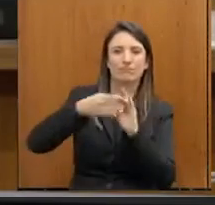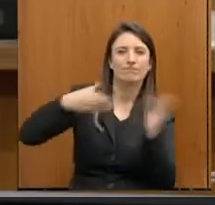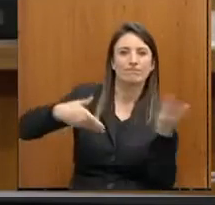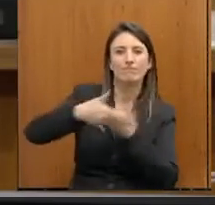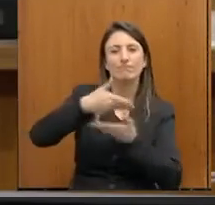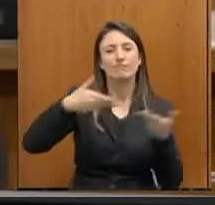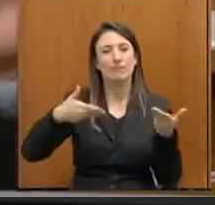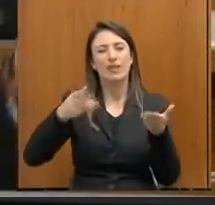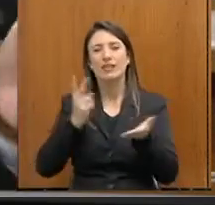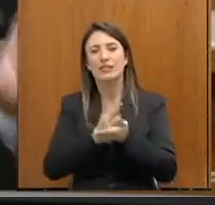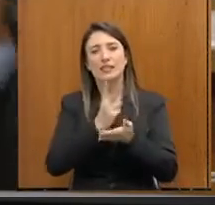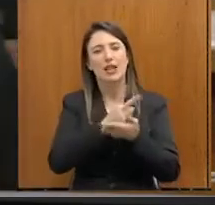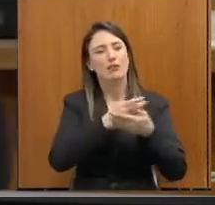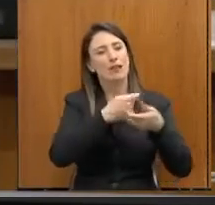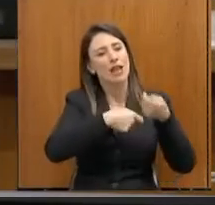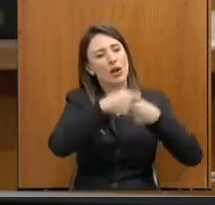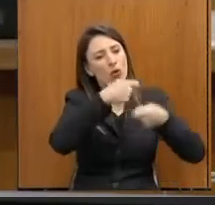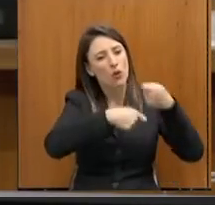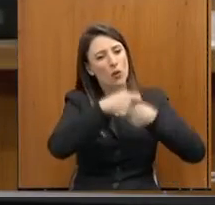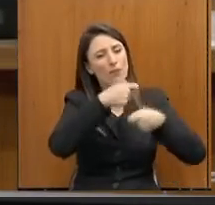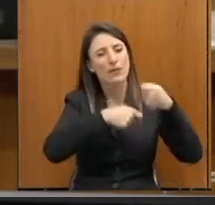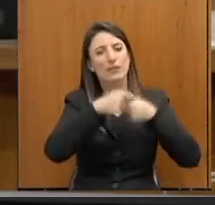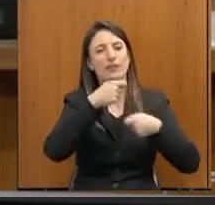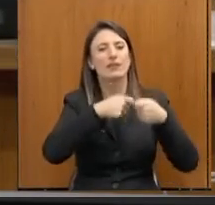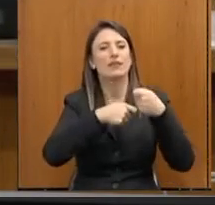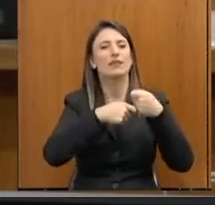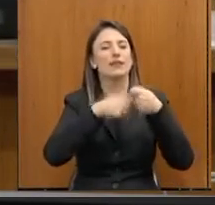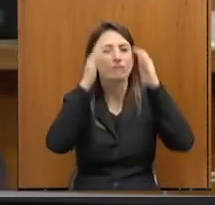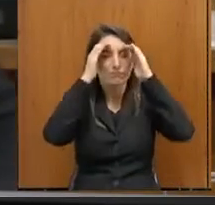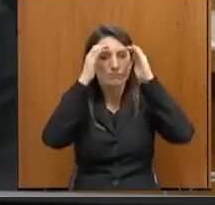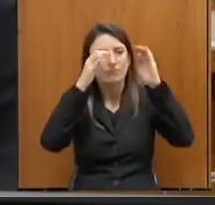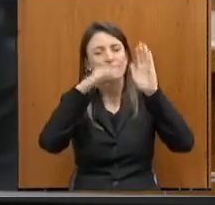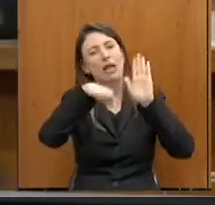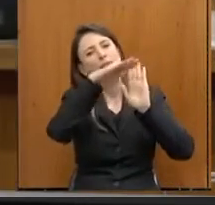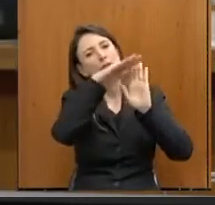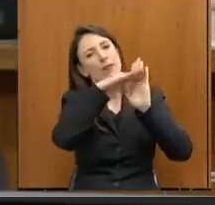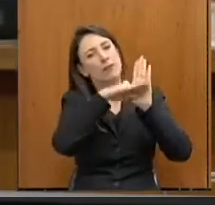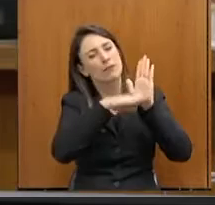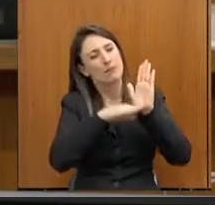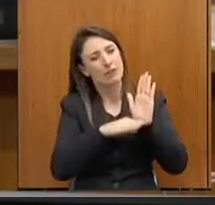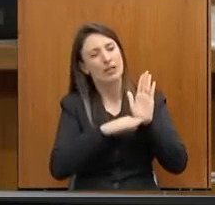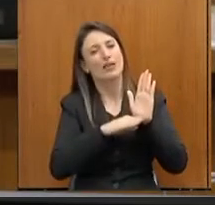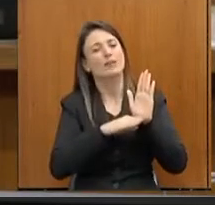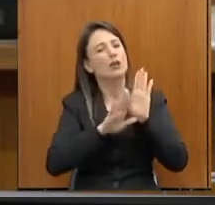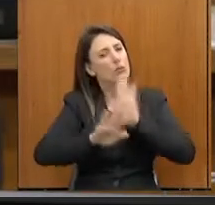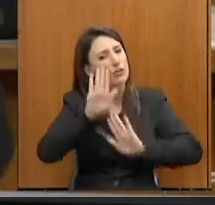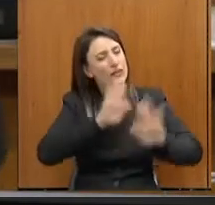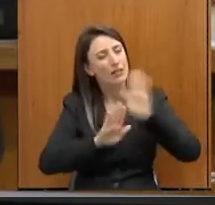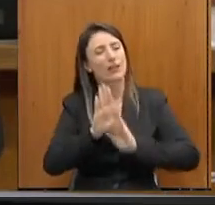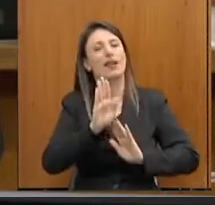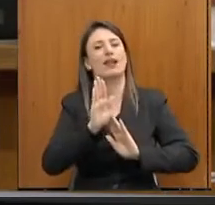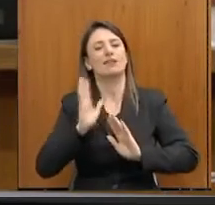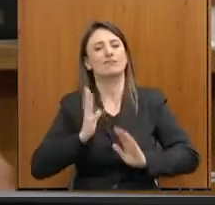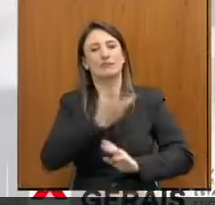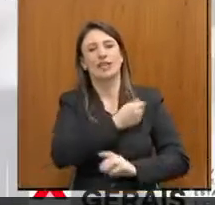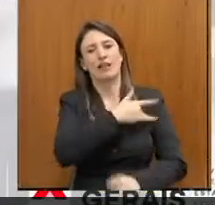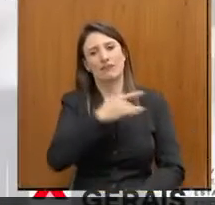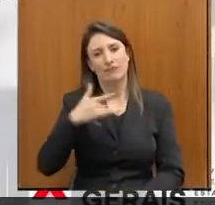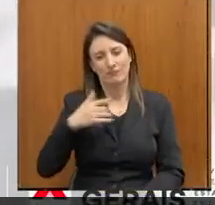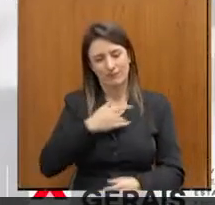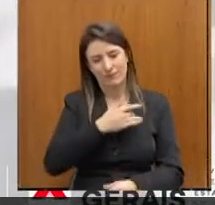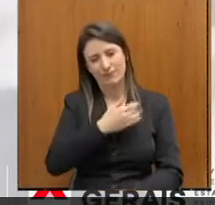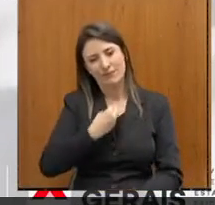a economia sucumbindo aos protocolos as inscrições para a preservação das vidas a partir do dia